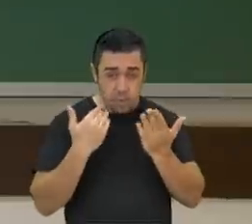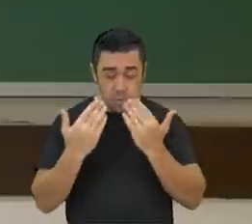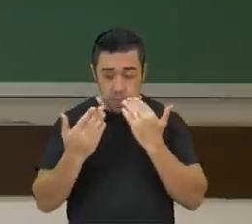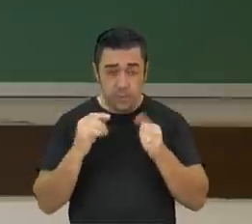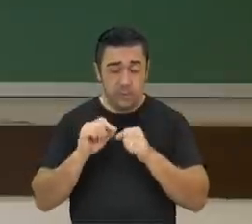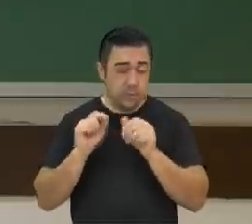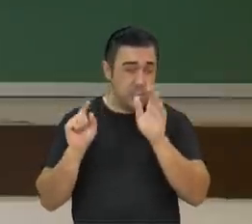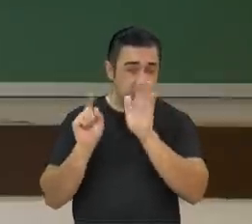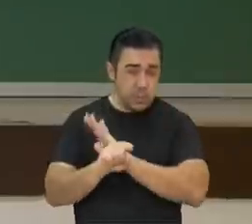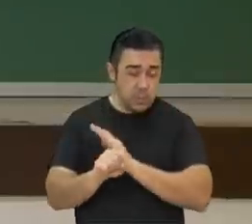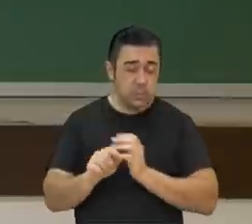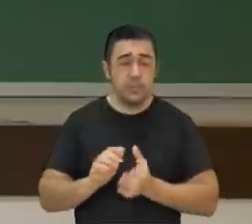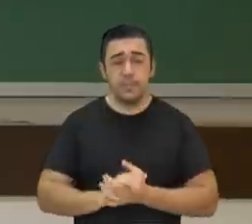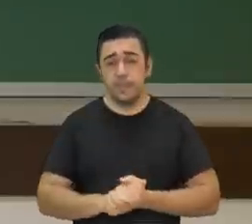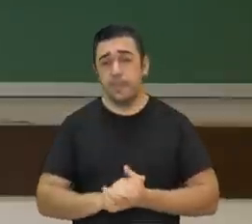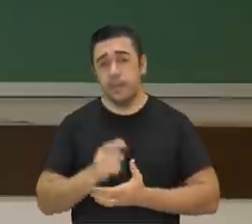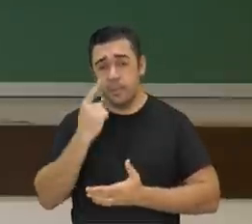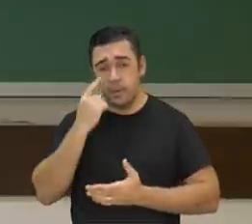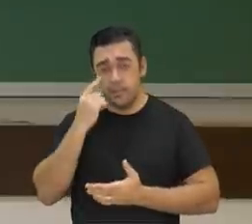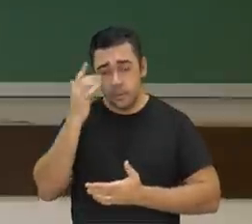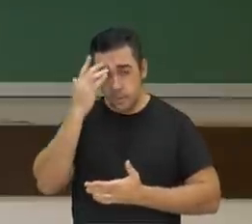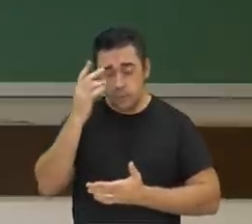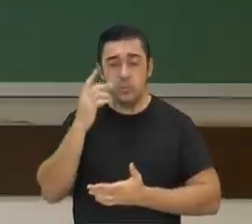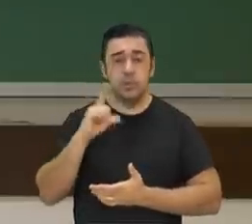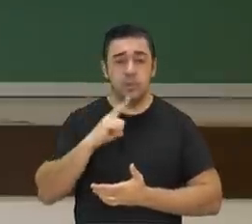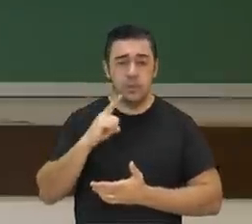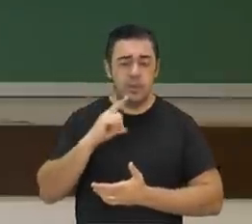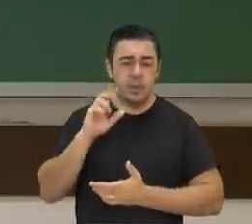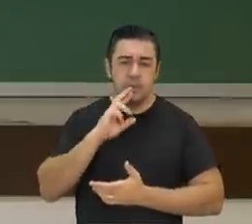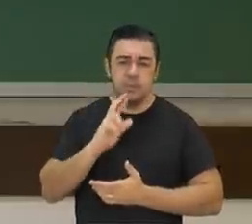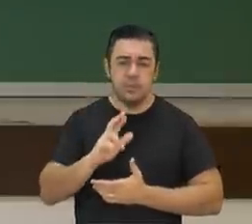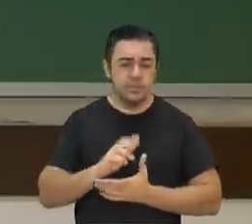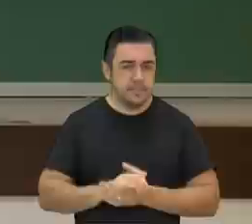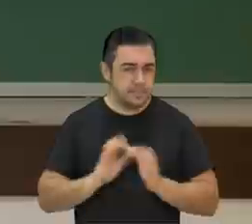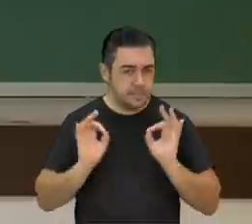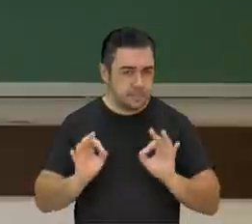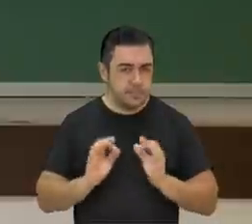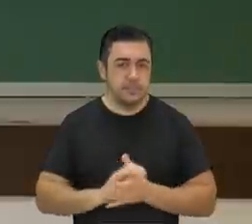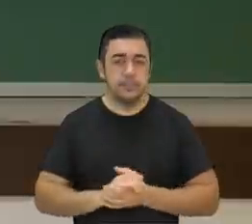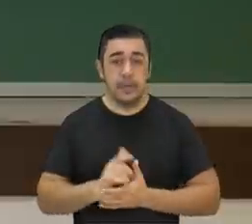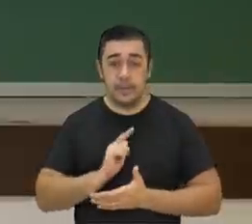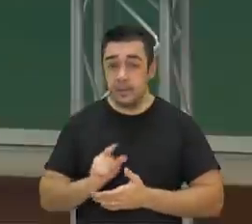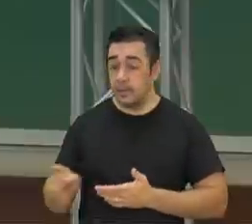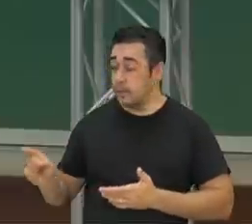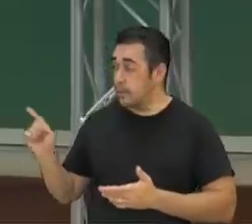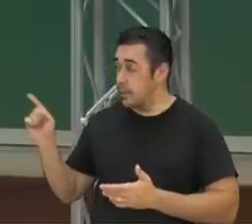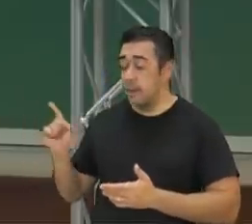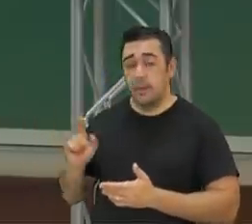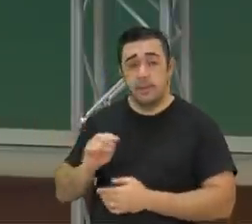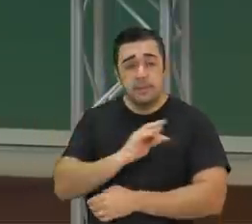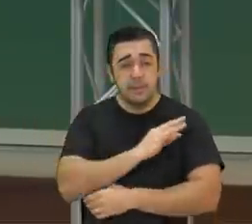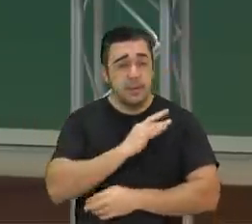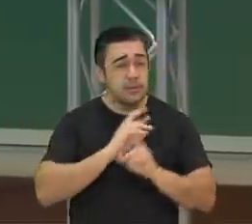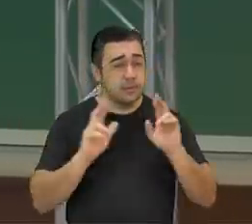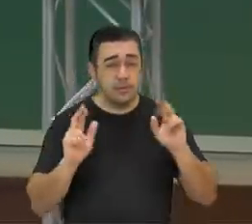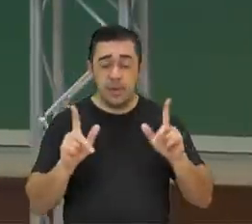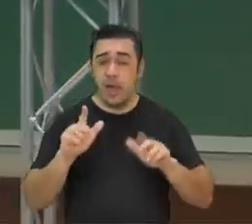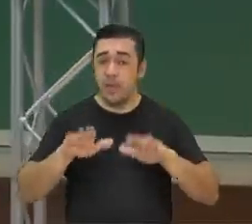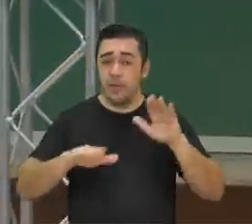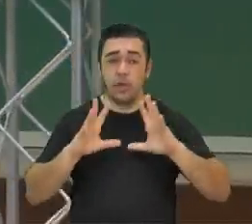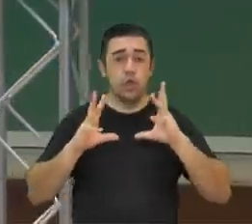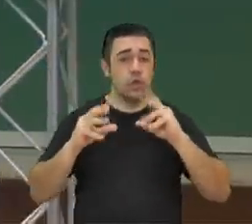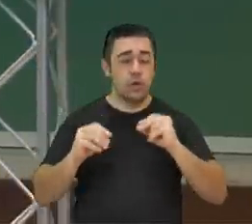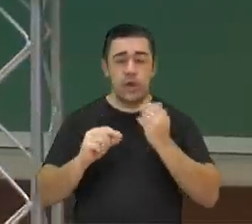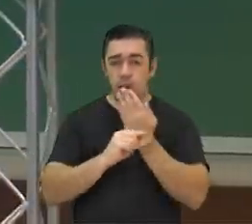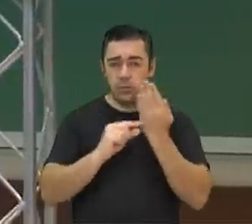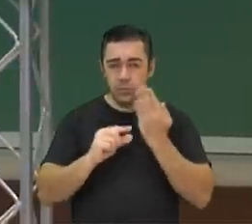fazendo uma pergunta, né? Para ver se o leitor responde, certo? Então, a gente tem aqui uma técnica diferenciada. Nem todos os escritores